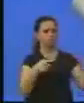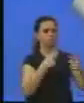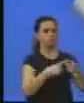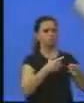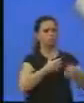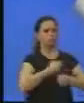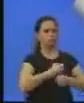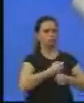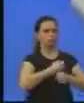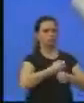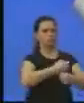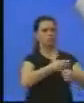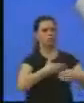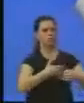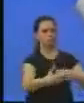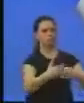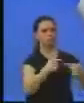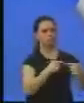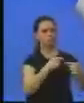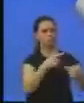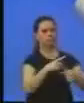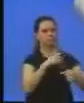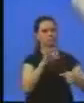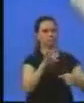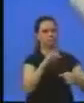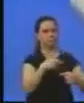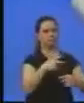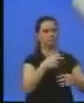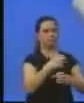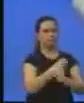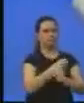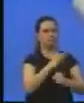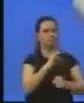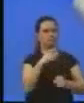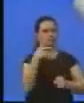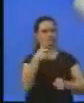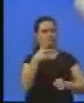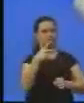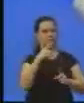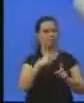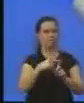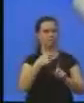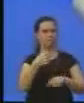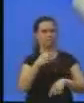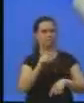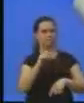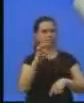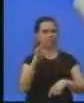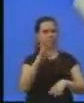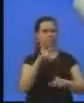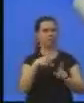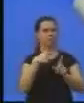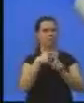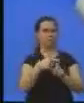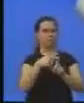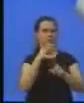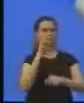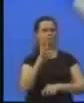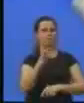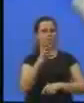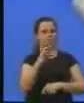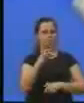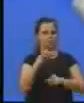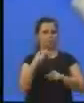tempo é dada por P de t igual a t² mais 10t mais